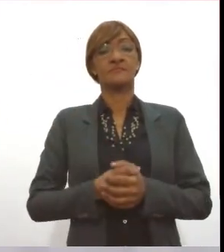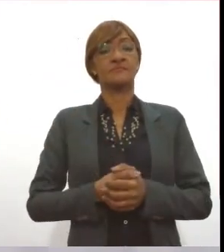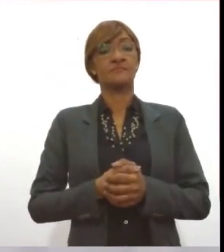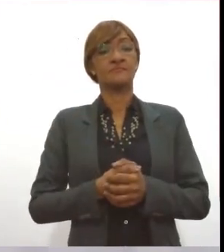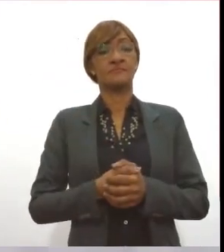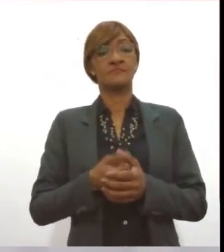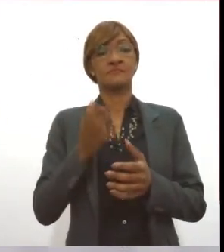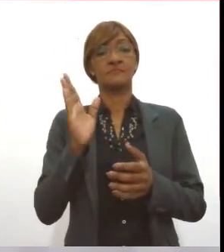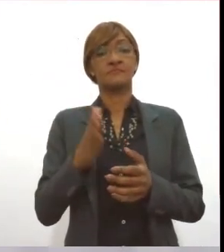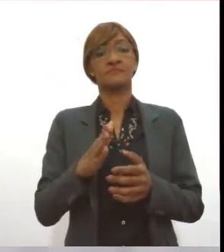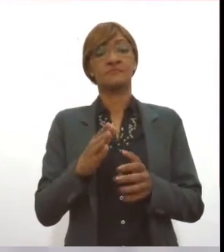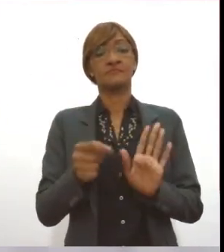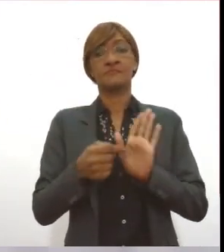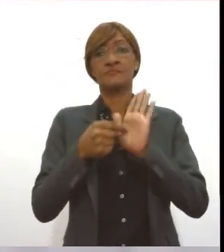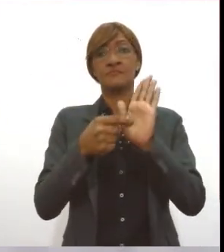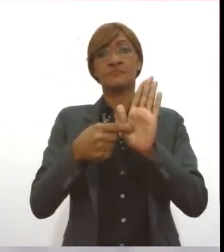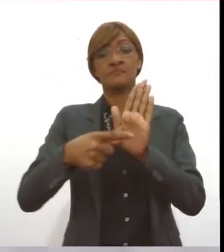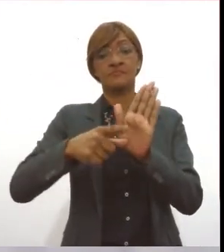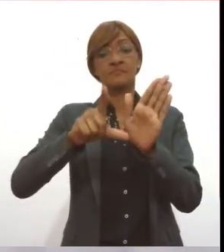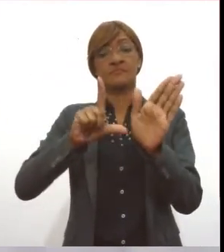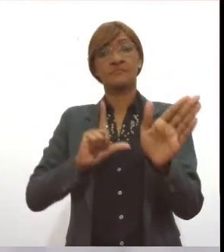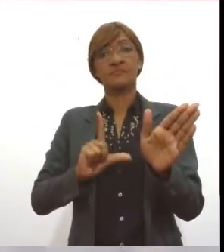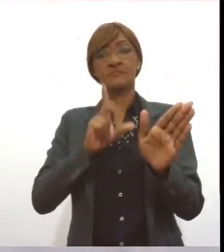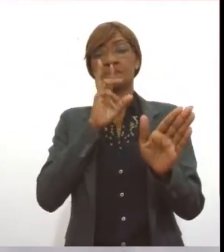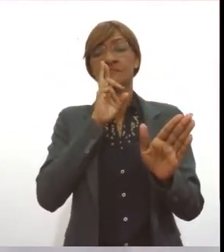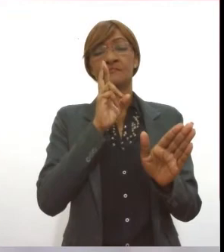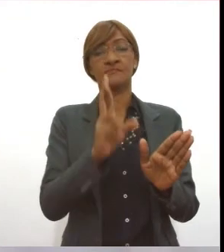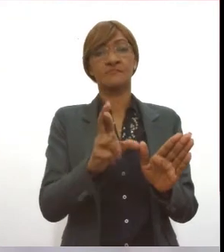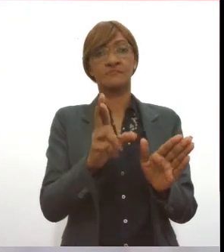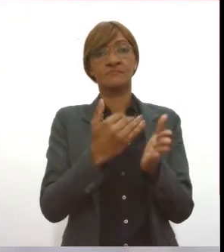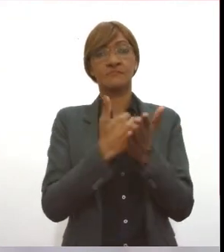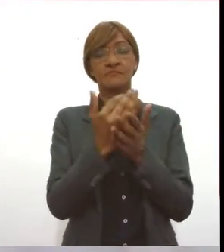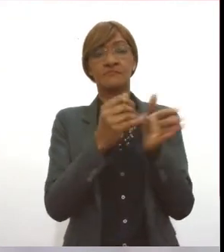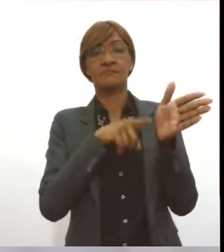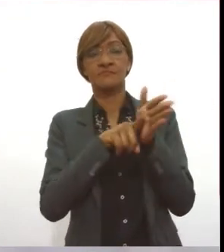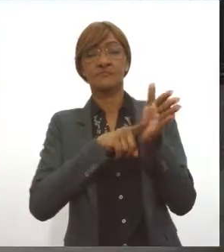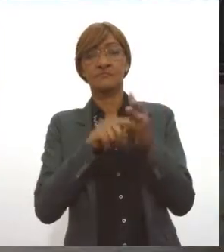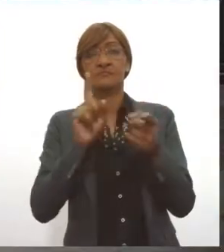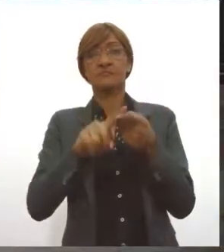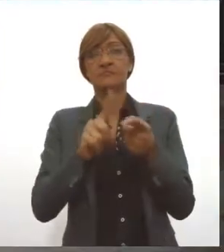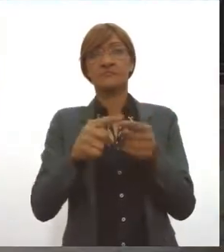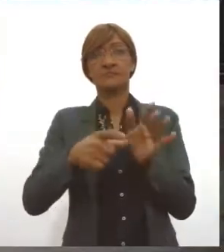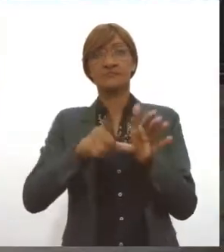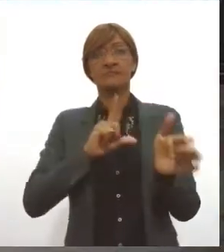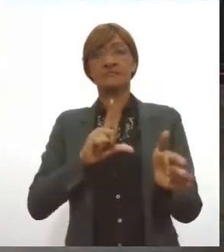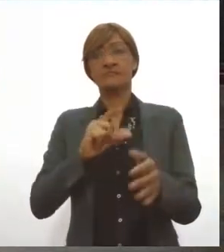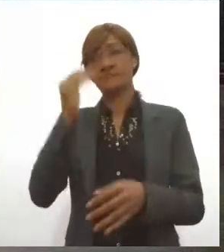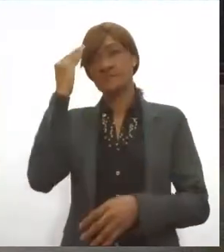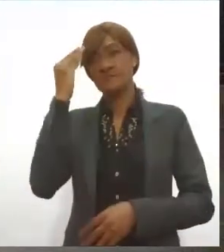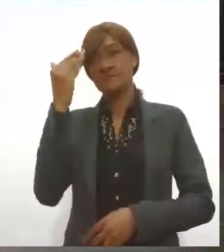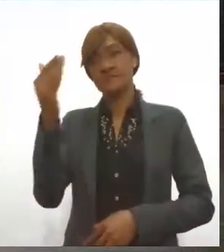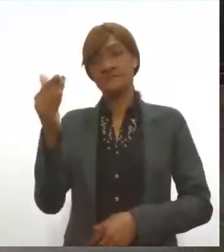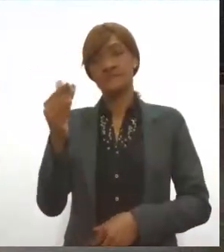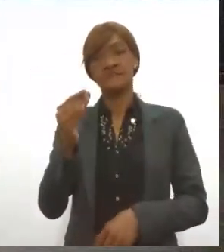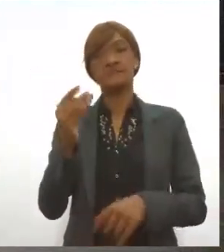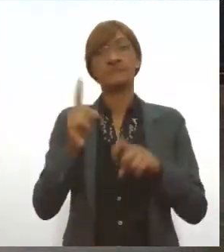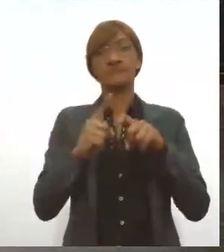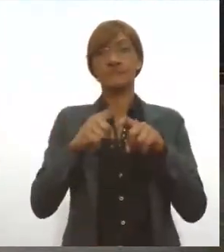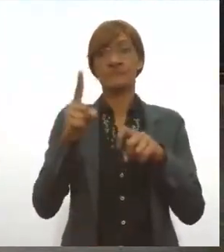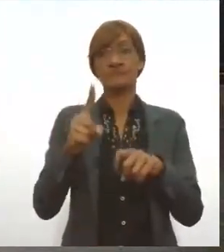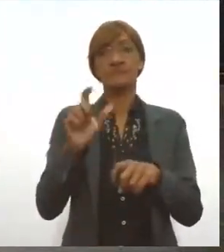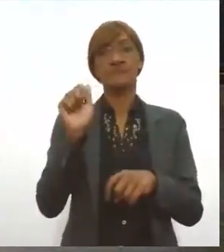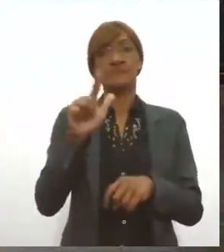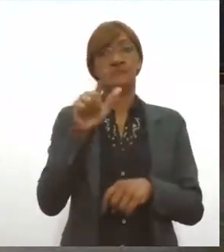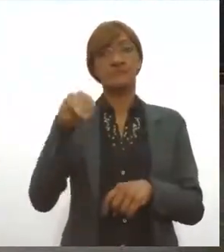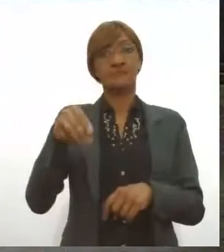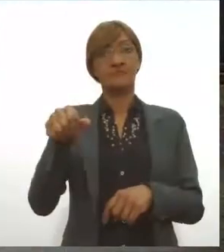ao diagnóstico cedo e iniciar o tratamento também cedo. Obrigada, viu, doutor Almir Santana, pela participação aqui hoje